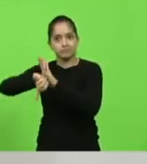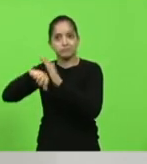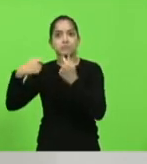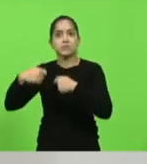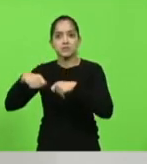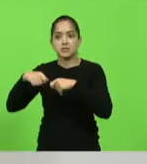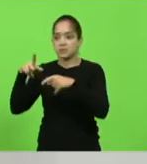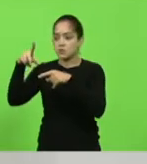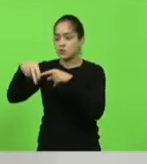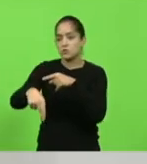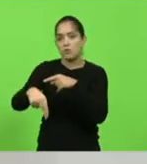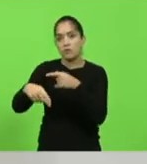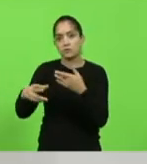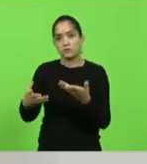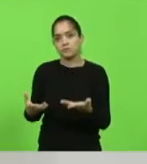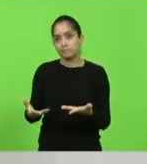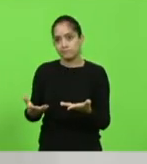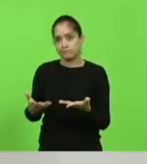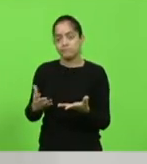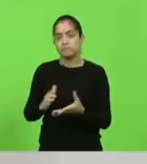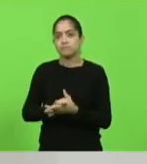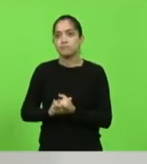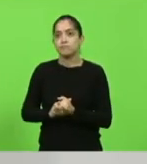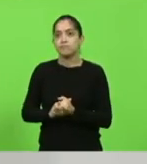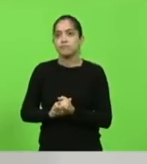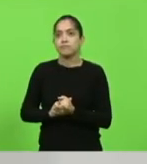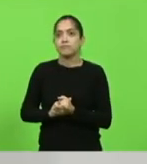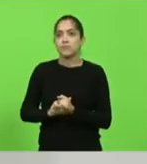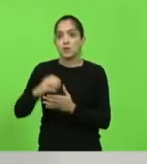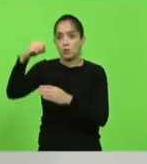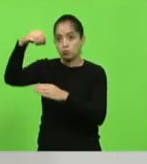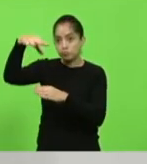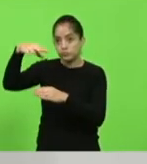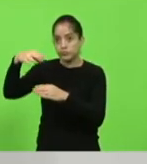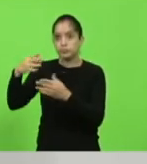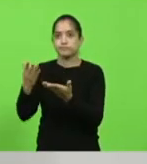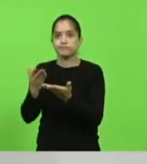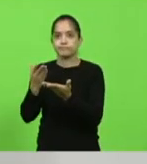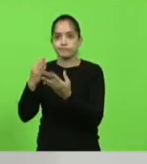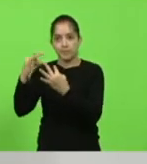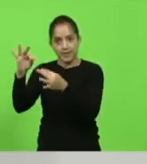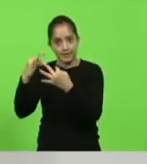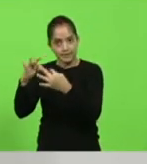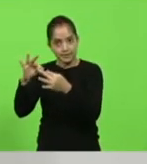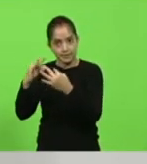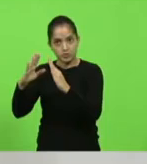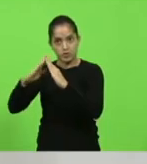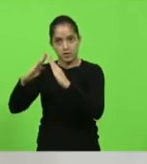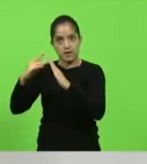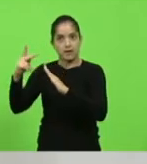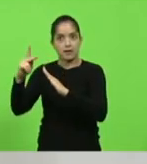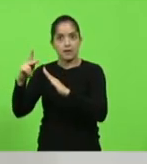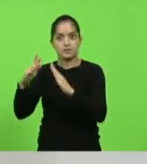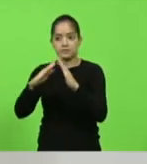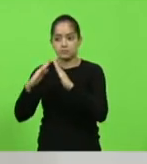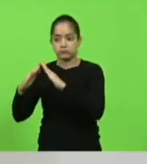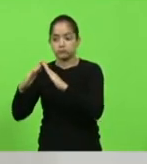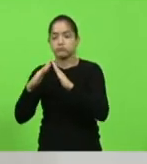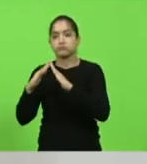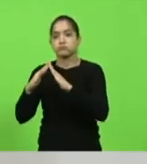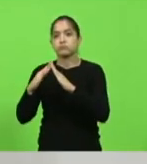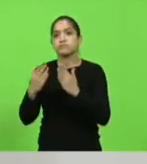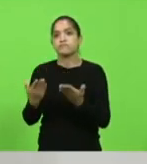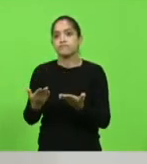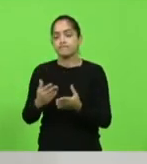senão eles cortam o e o atendimento para sua para sua residência